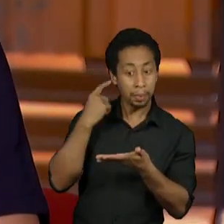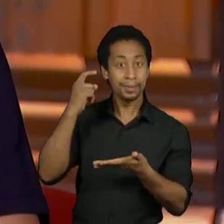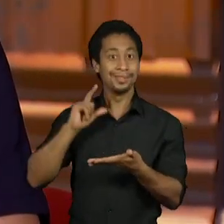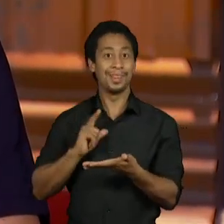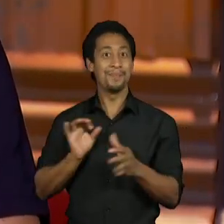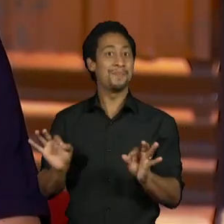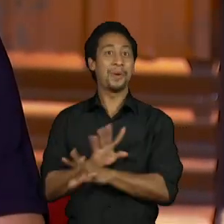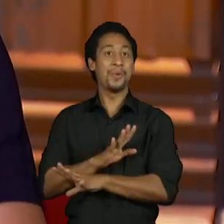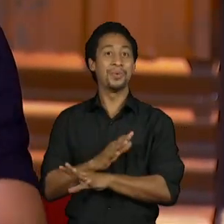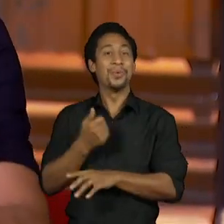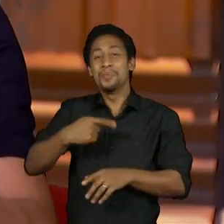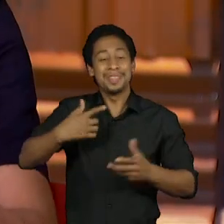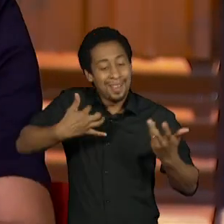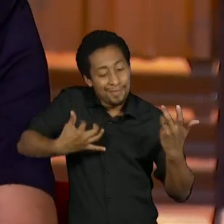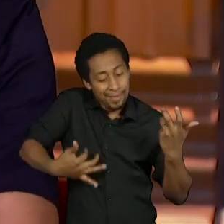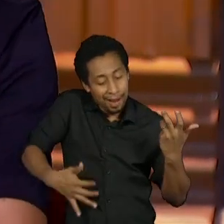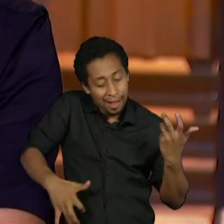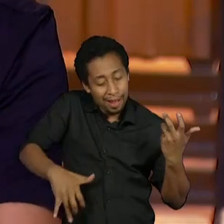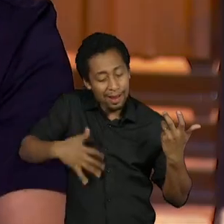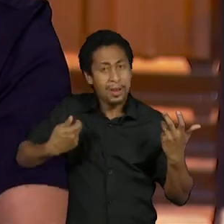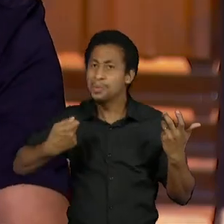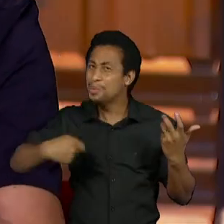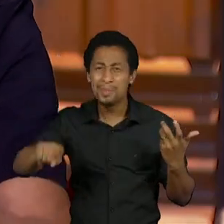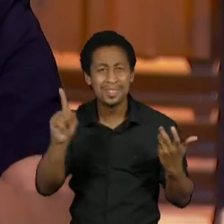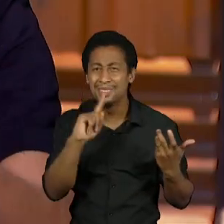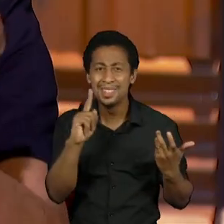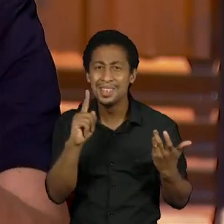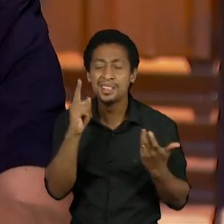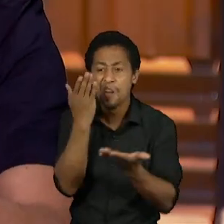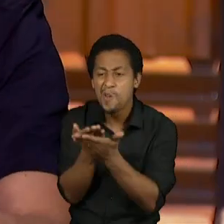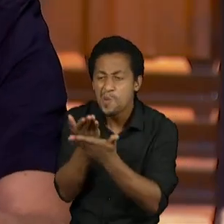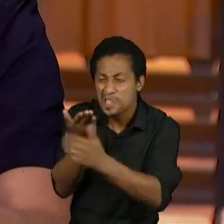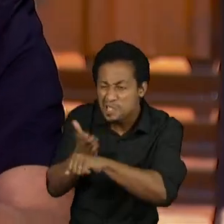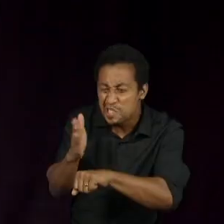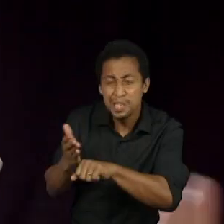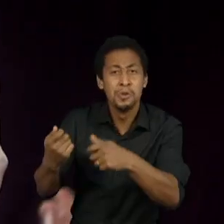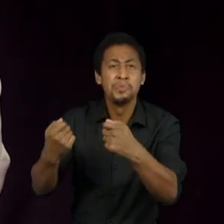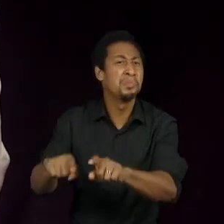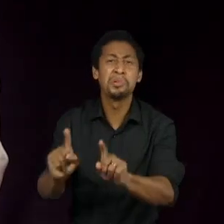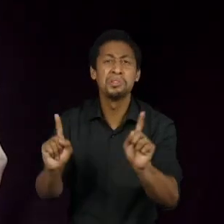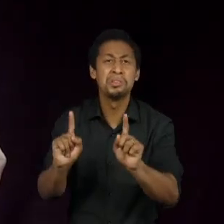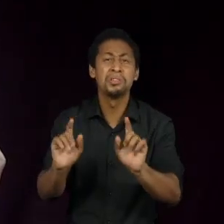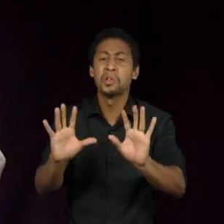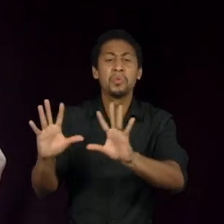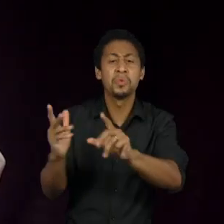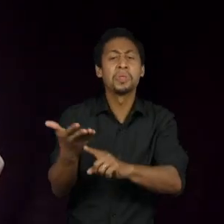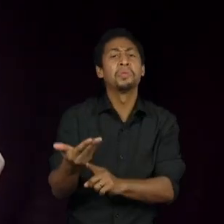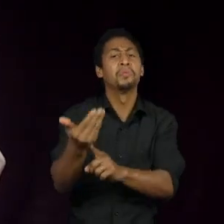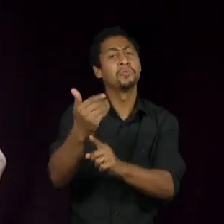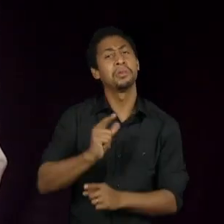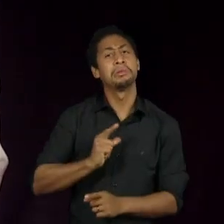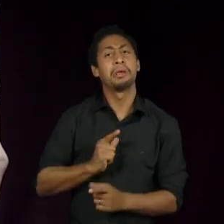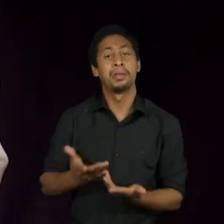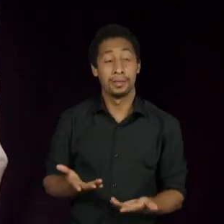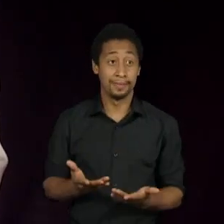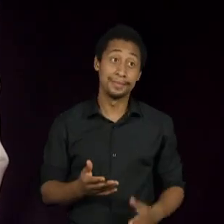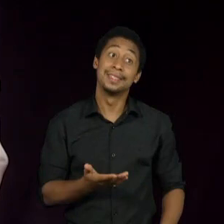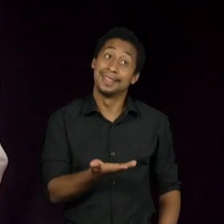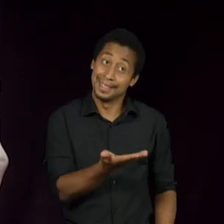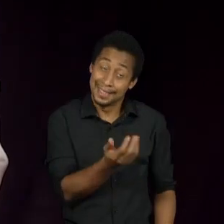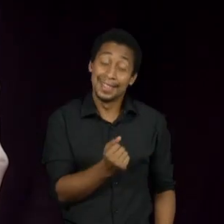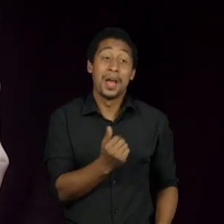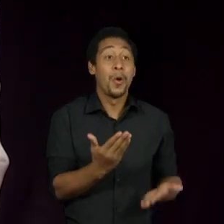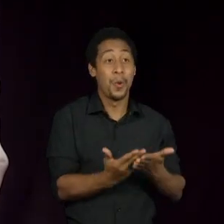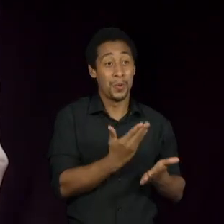que eu vejo tudo do ponto de vista do Veneno Remédio. Veneno, né? E Remédio, que aliás é um